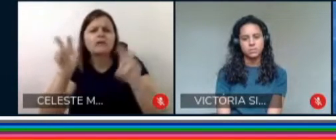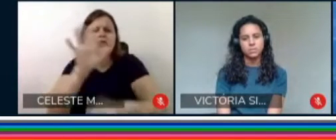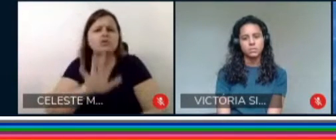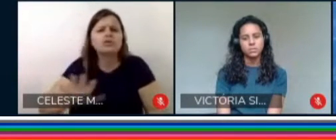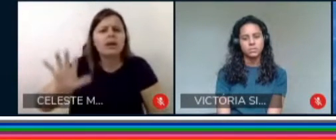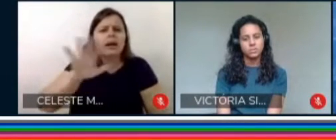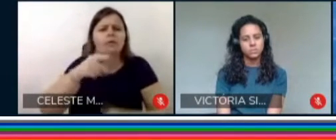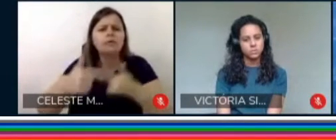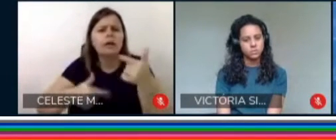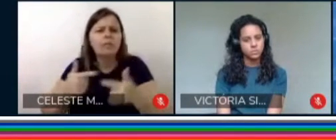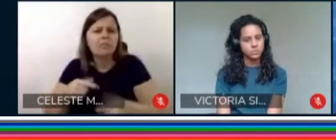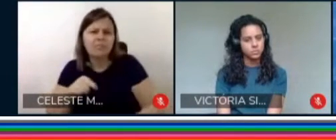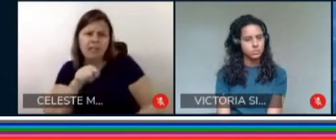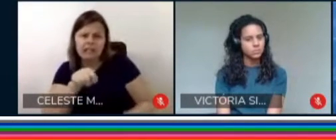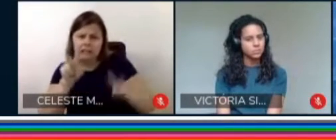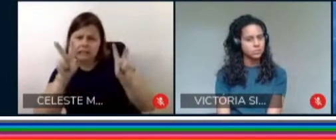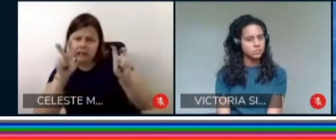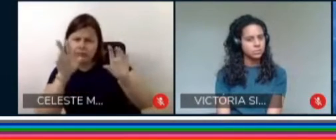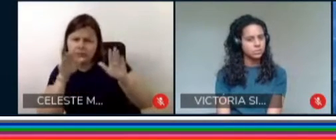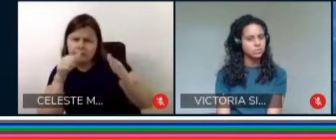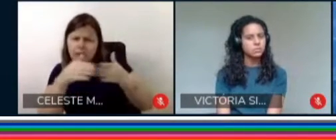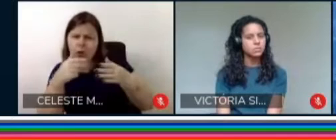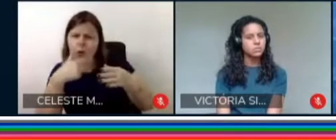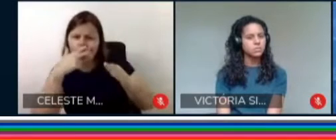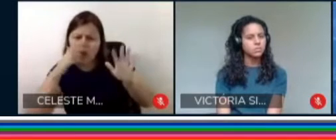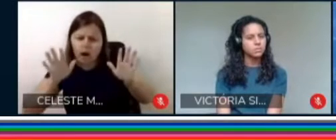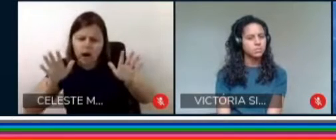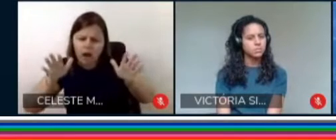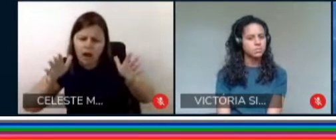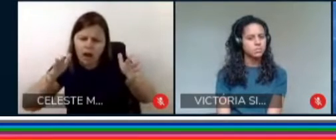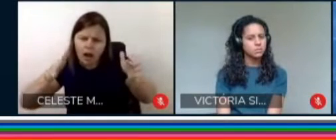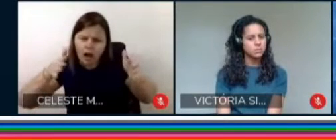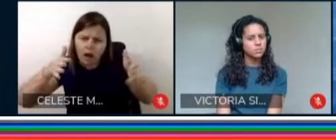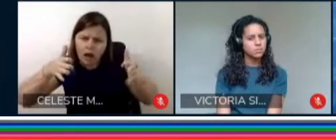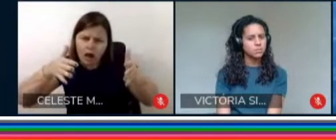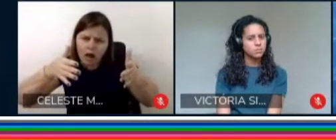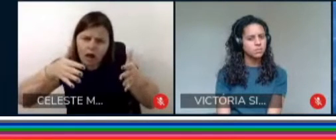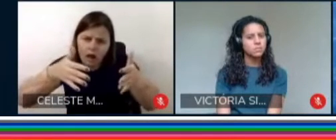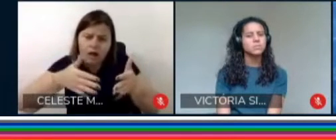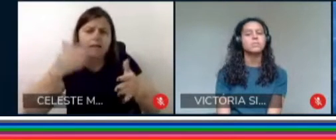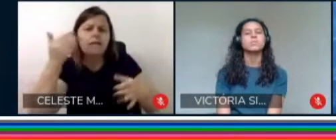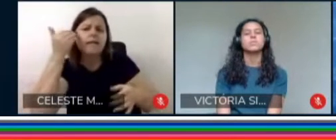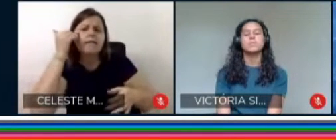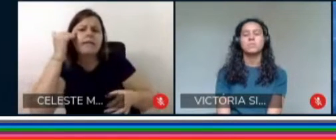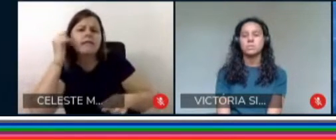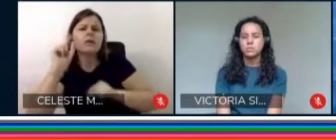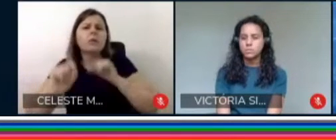específico, fazer esse delineamento, né? Entender o que eu pretendo